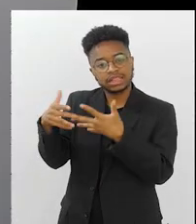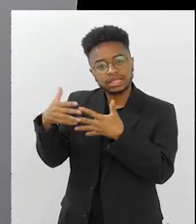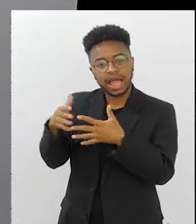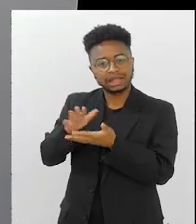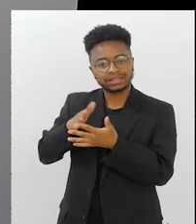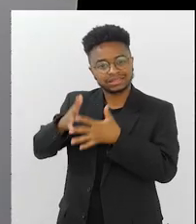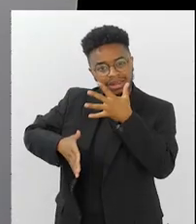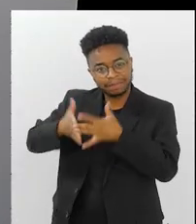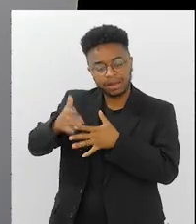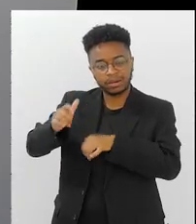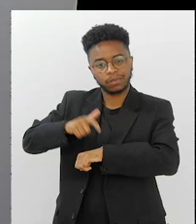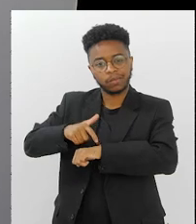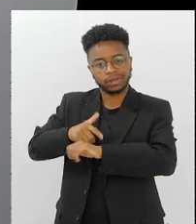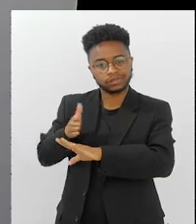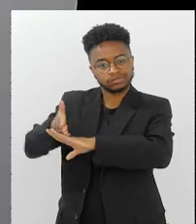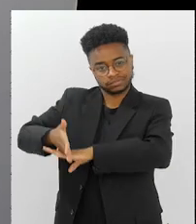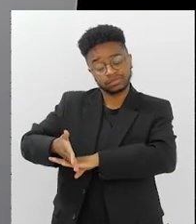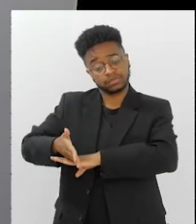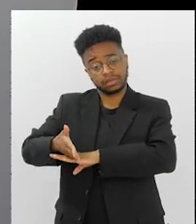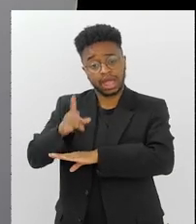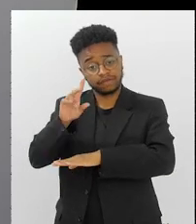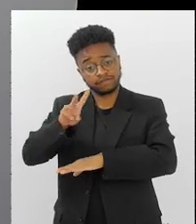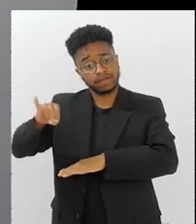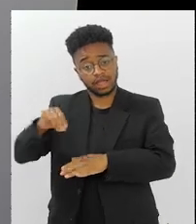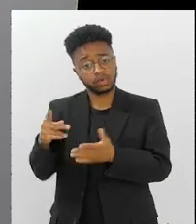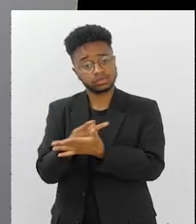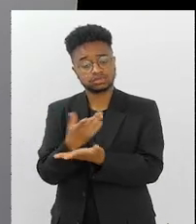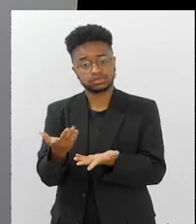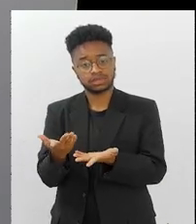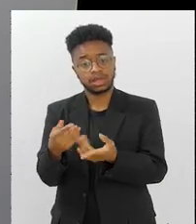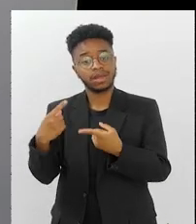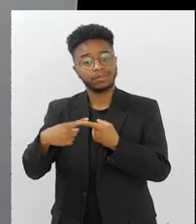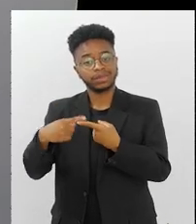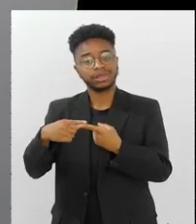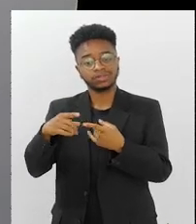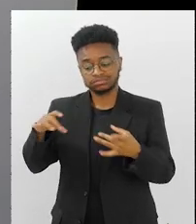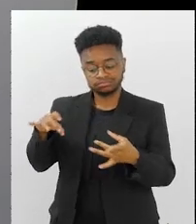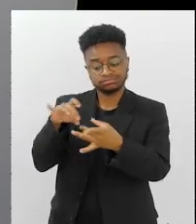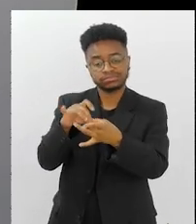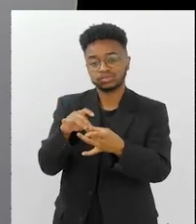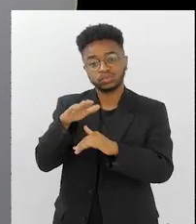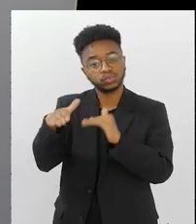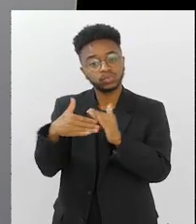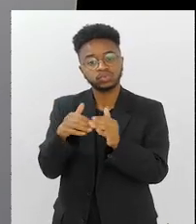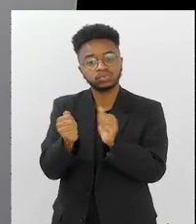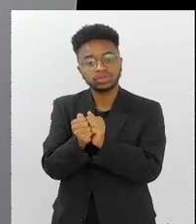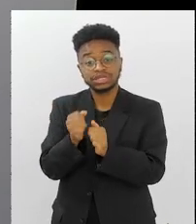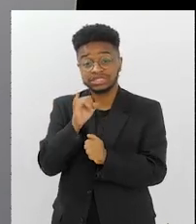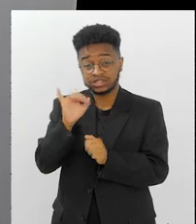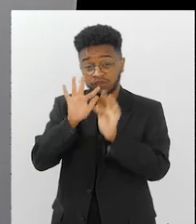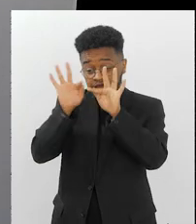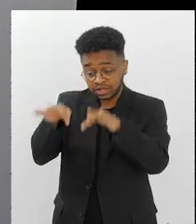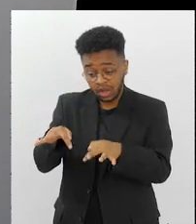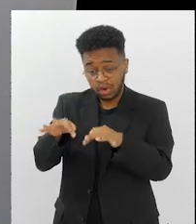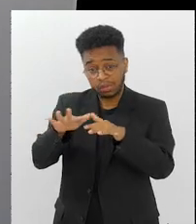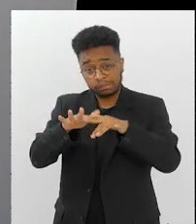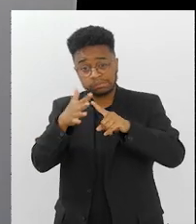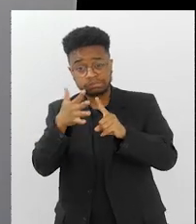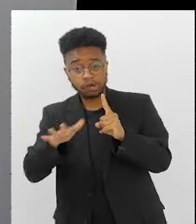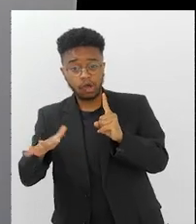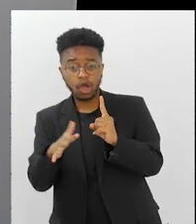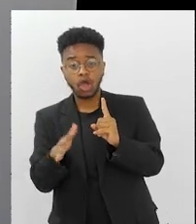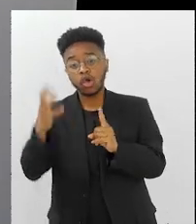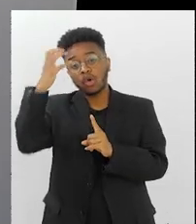tecido vai atrapalhar na hora de você entrar e não vai mudar ele vai atrapalhar é que tá tudo na sua cabeça tudo amarrado e no final se cair